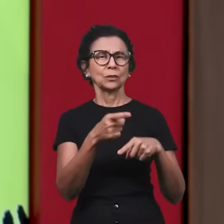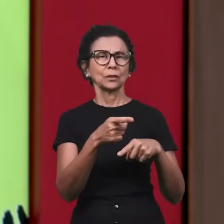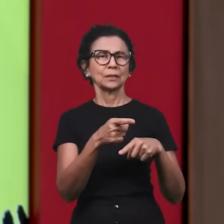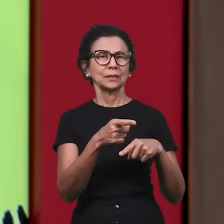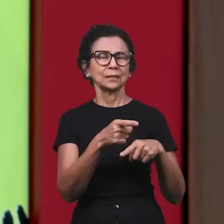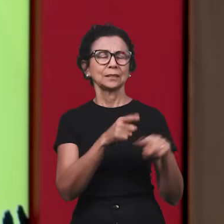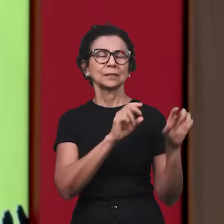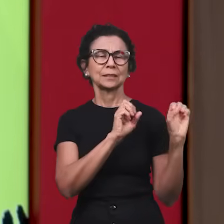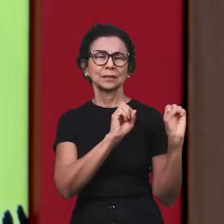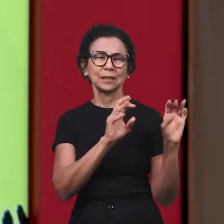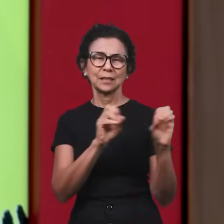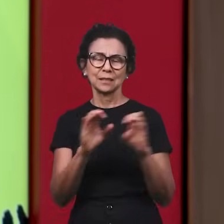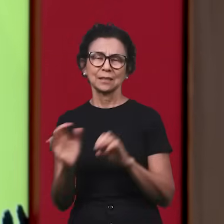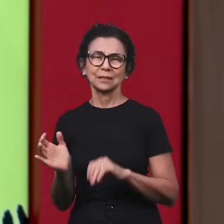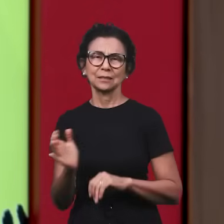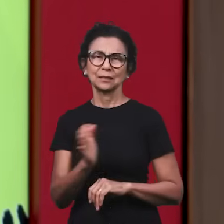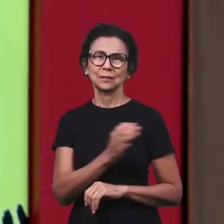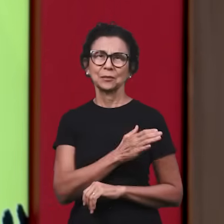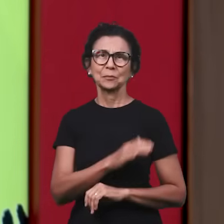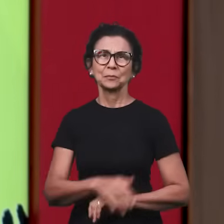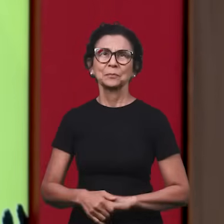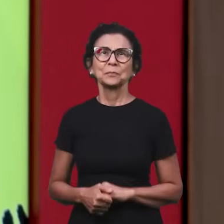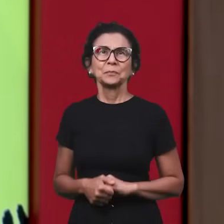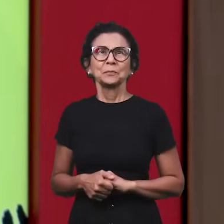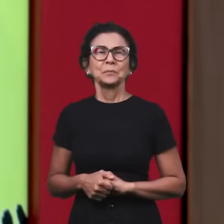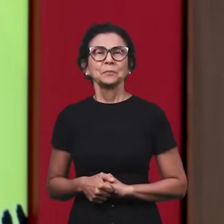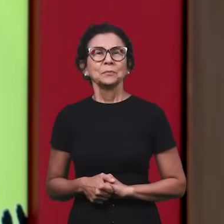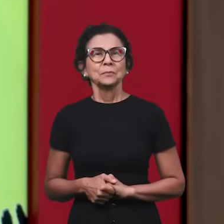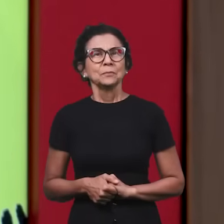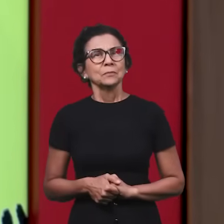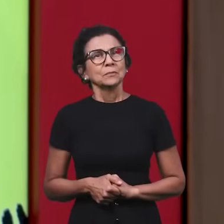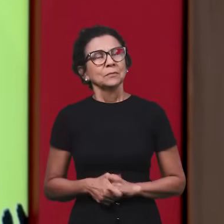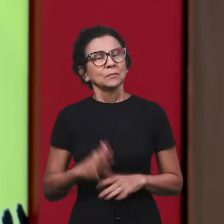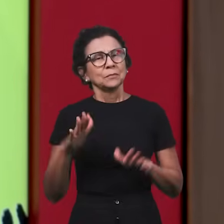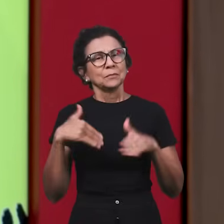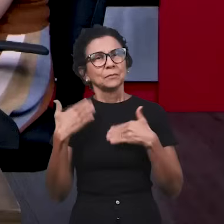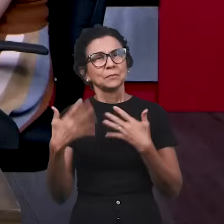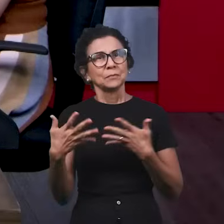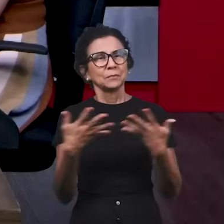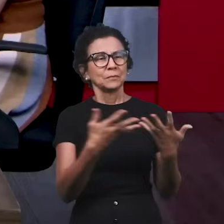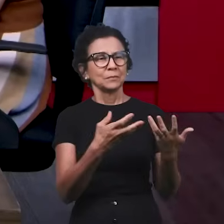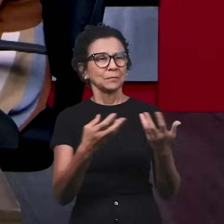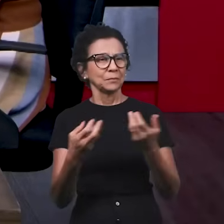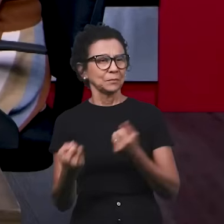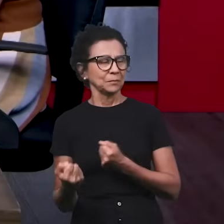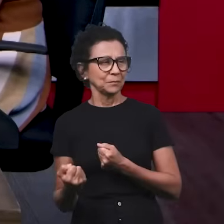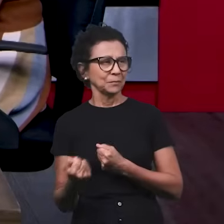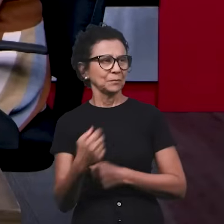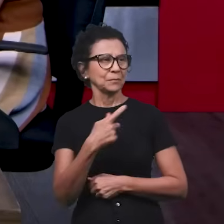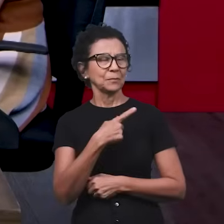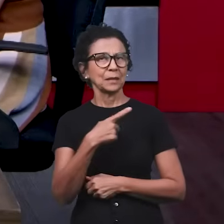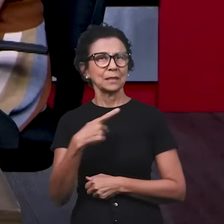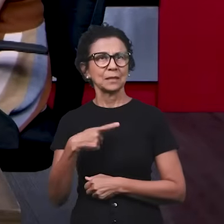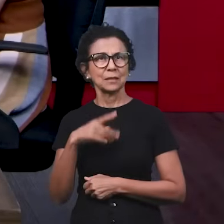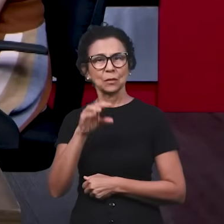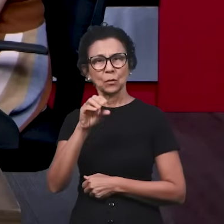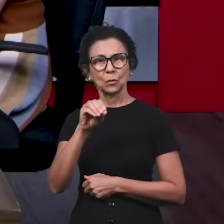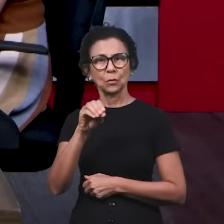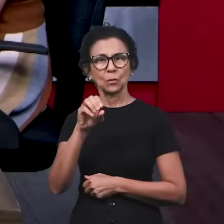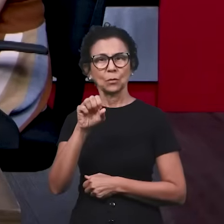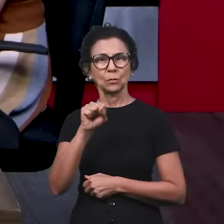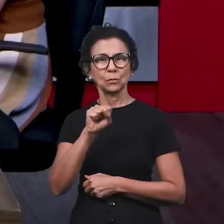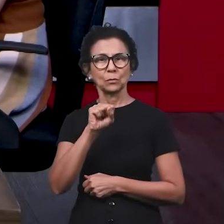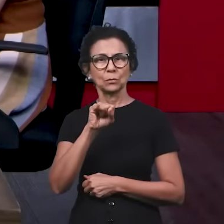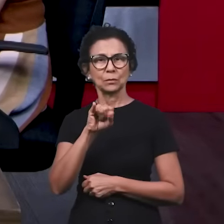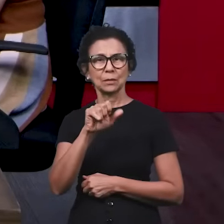ensinam. Recebam com muita alegria, assim como nós estamos recebendo, o nosso querido pastor Osias